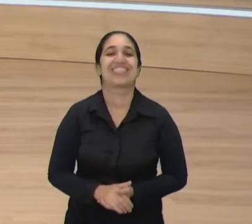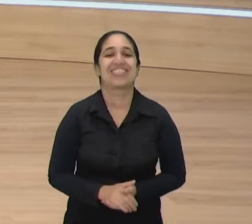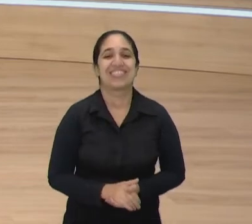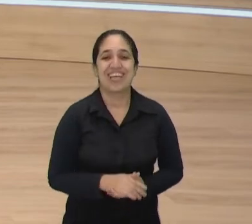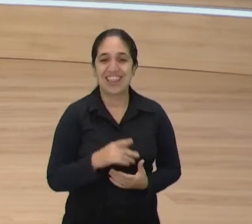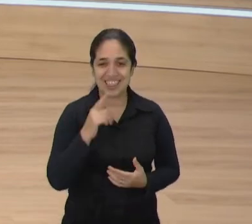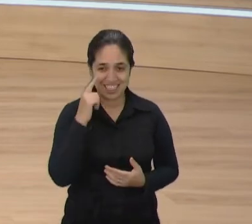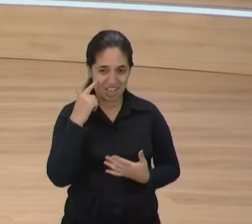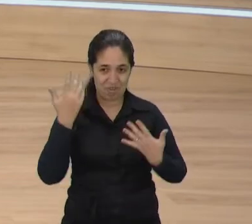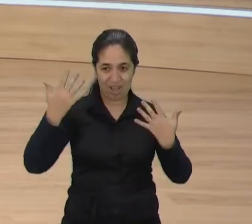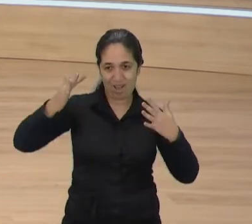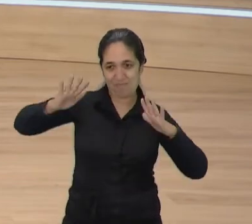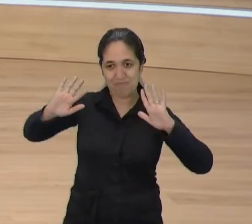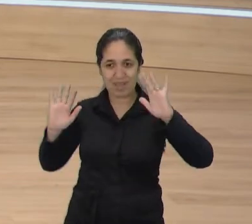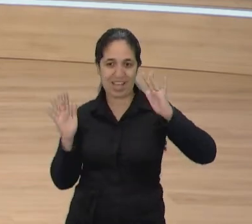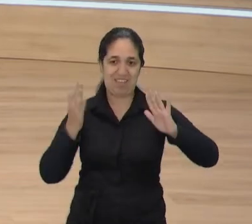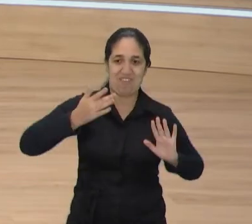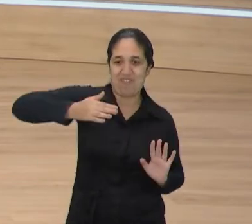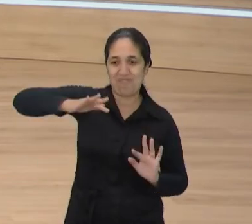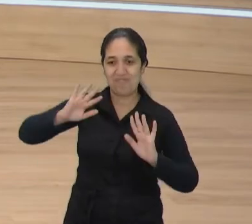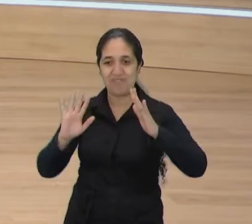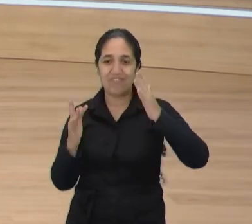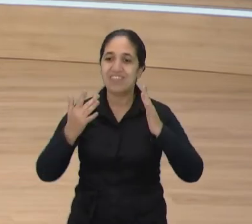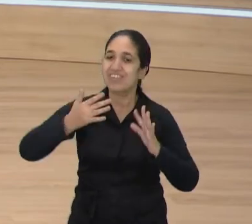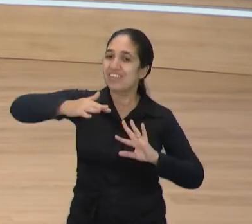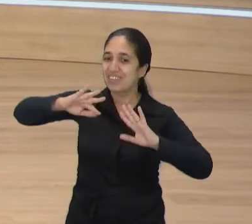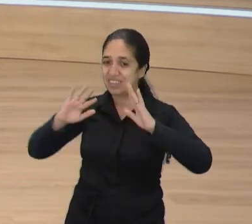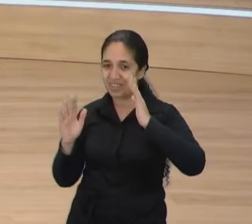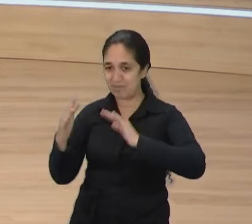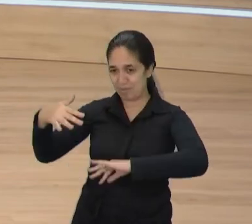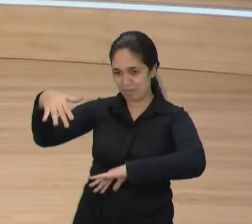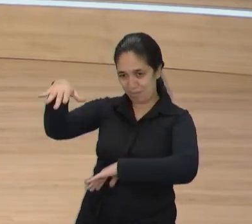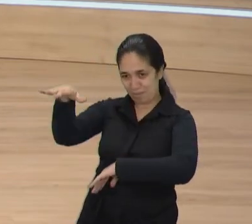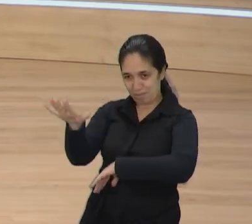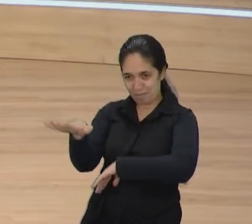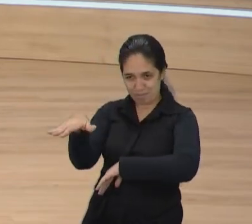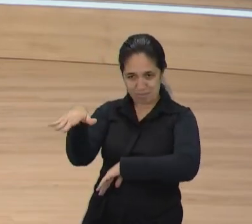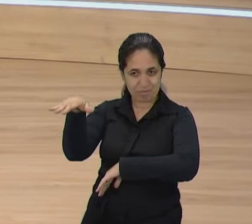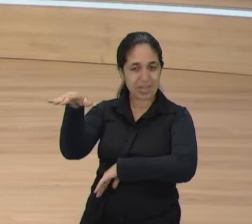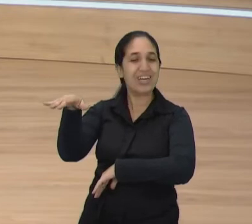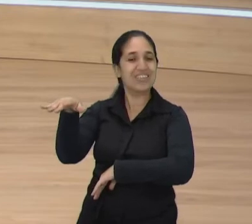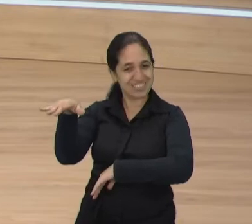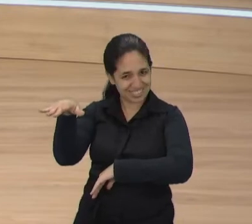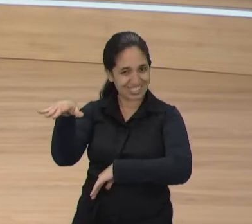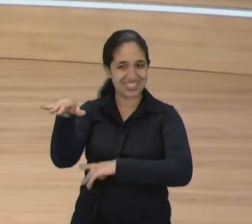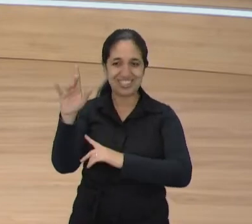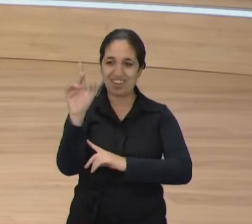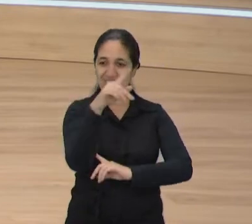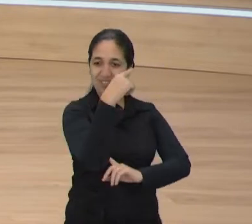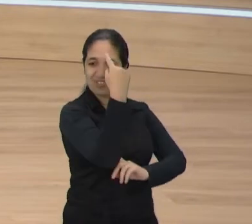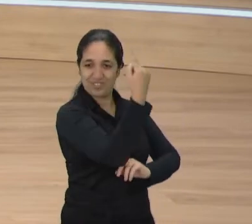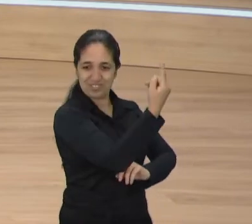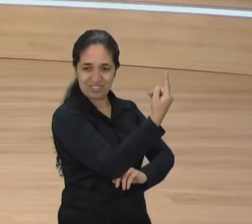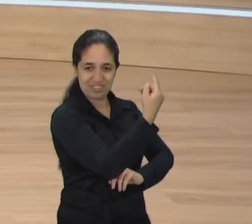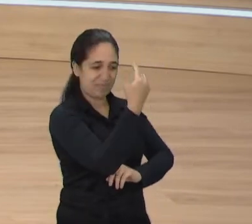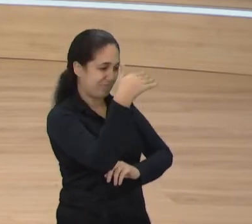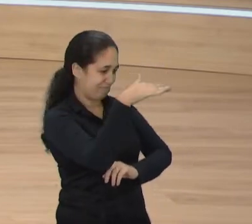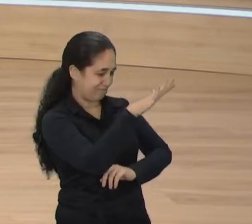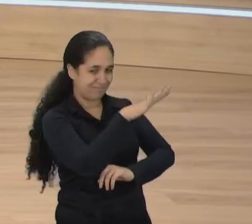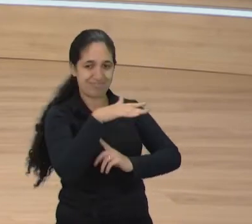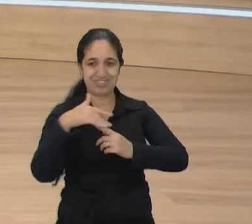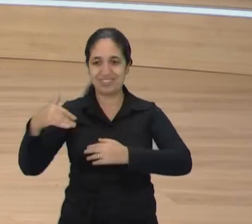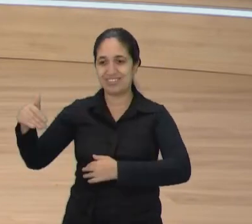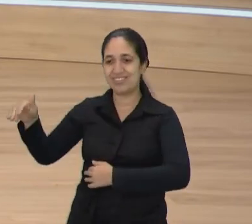Abusa dessas mãos aí, hein? Quero só ver todo mundo fazendo a mão bonitinha na hora do giro, na hora da